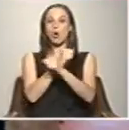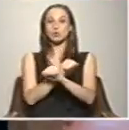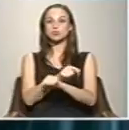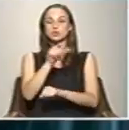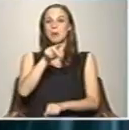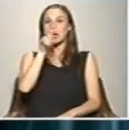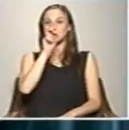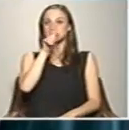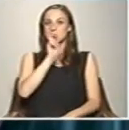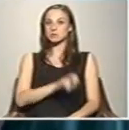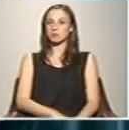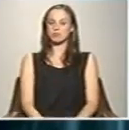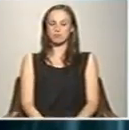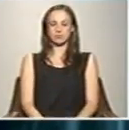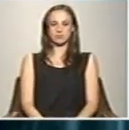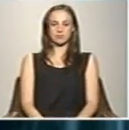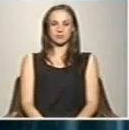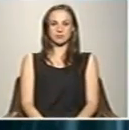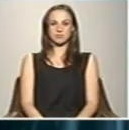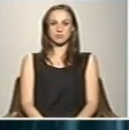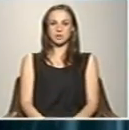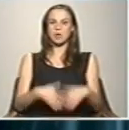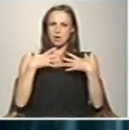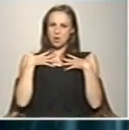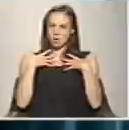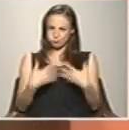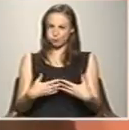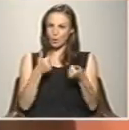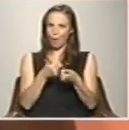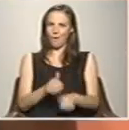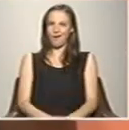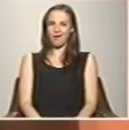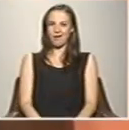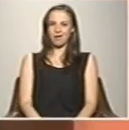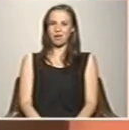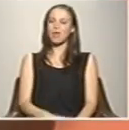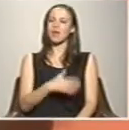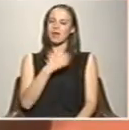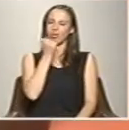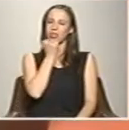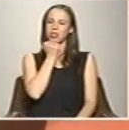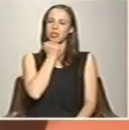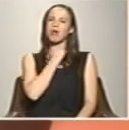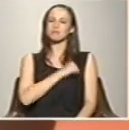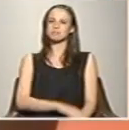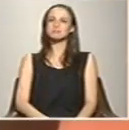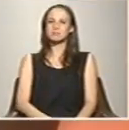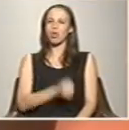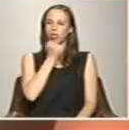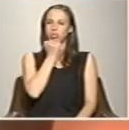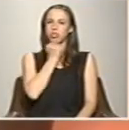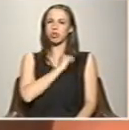da respiração. É um bom cansaço. É um cansaço agradável, muito, muito